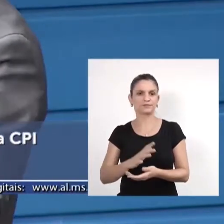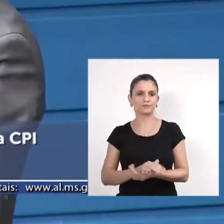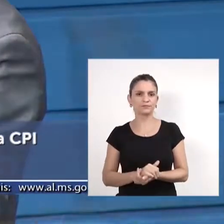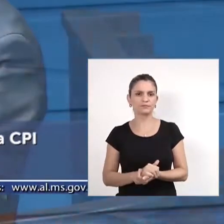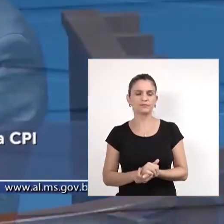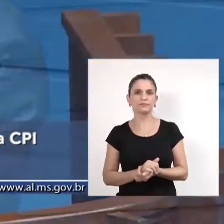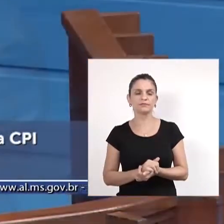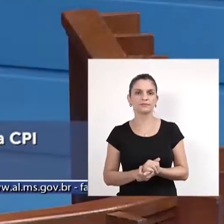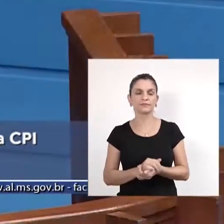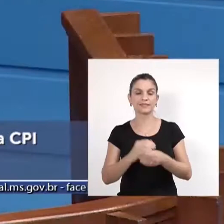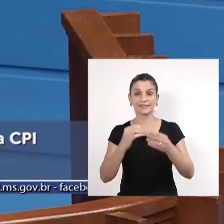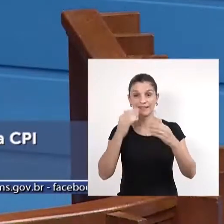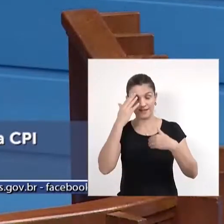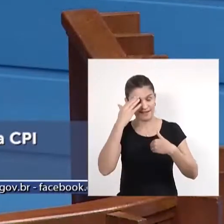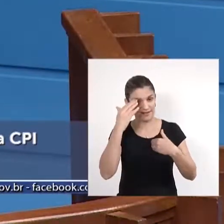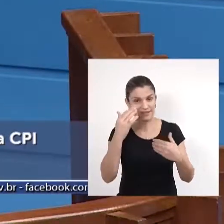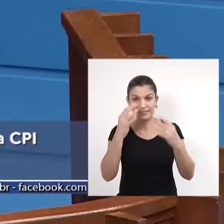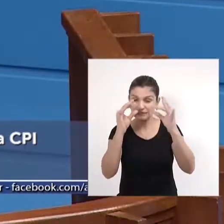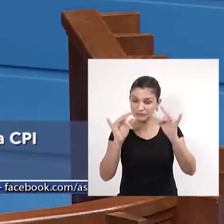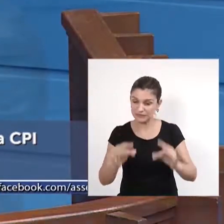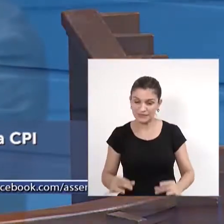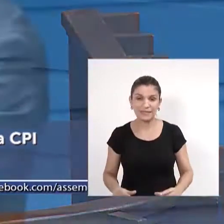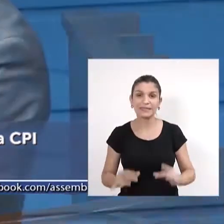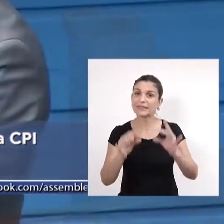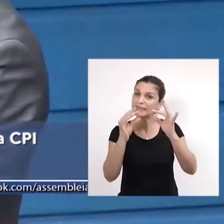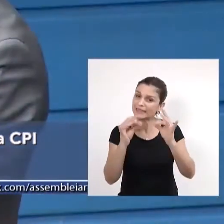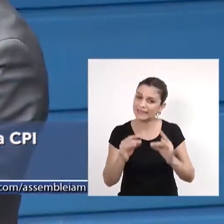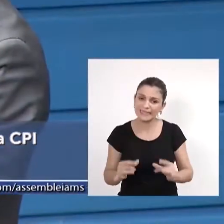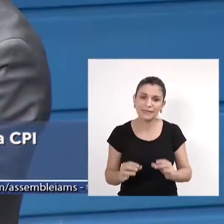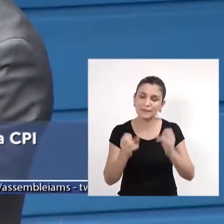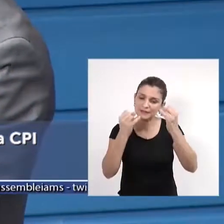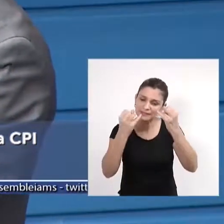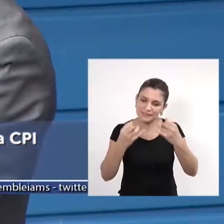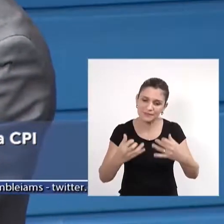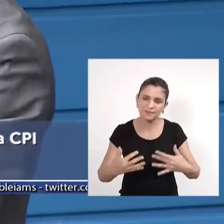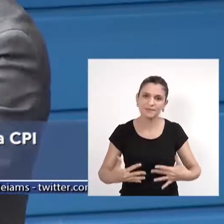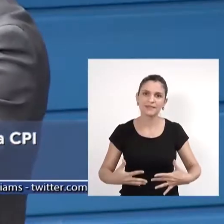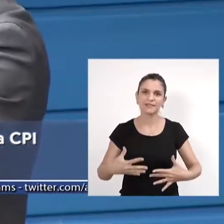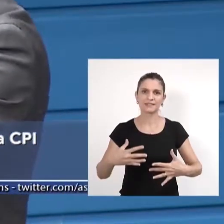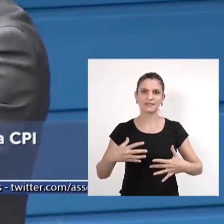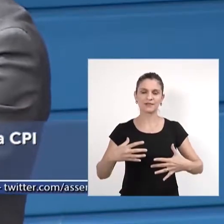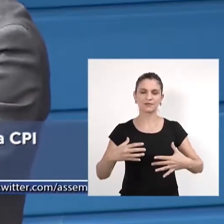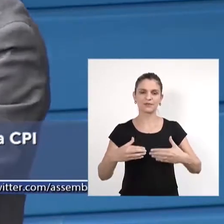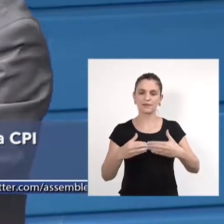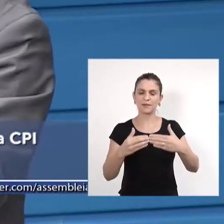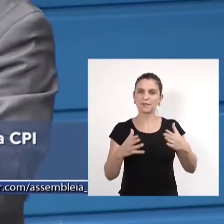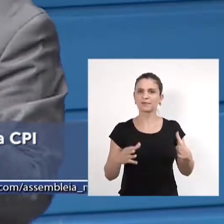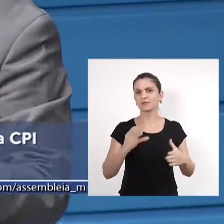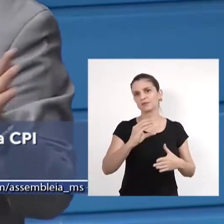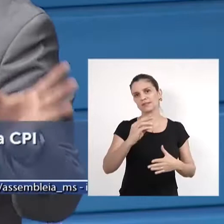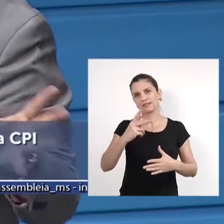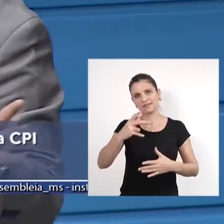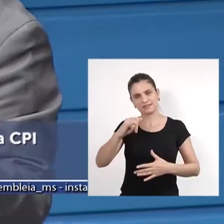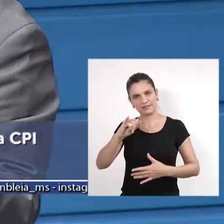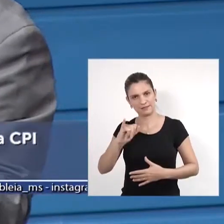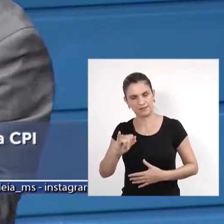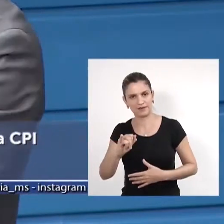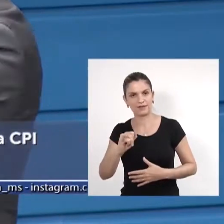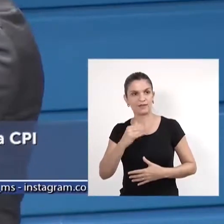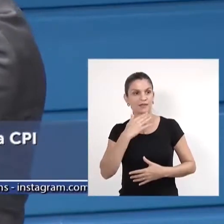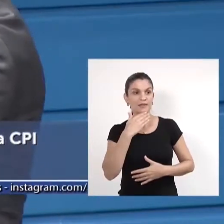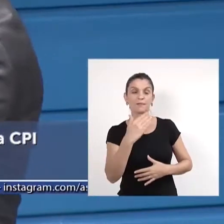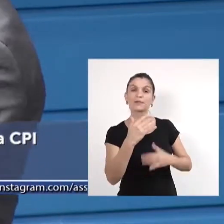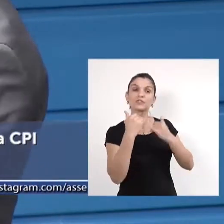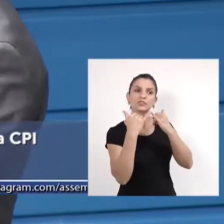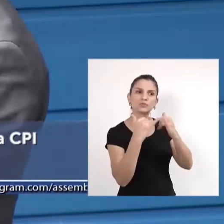pelo detalhamento, pela riqueza de informação. Fizemos aqui uma audiência pública, mas Vossa Excelência também pediu informações